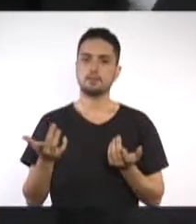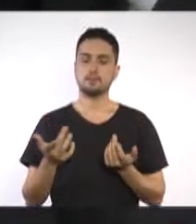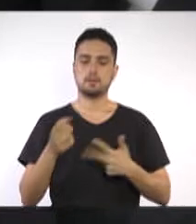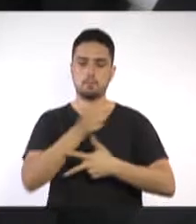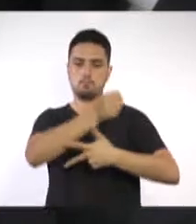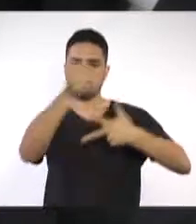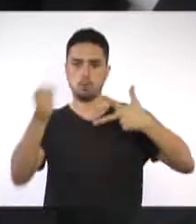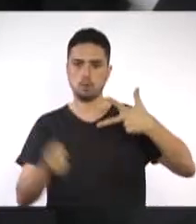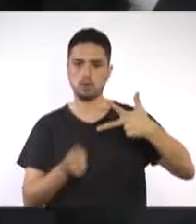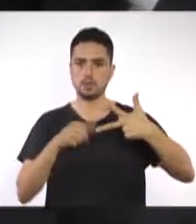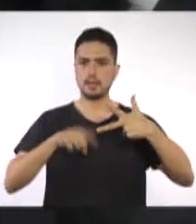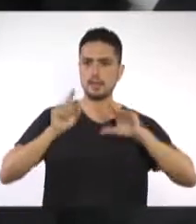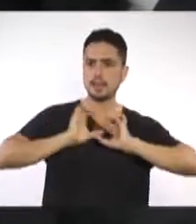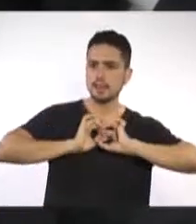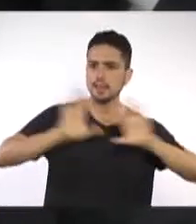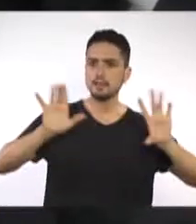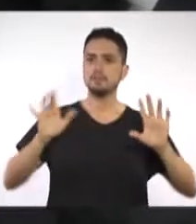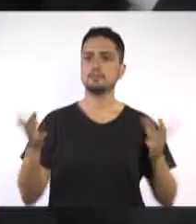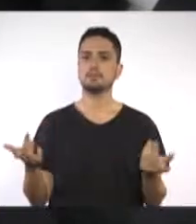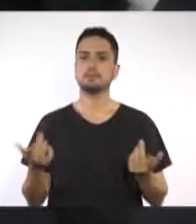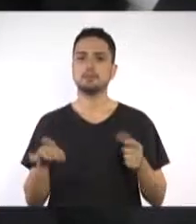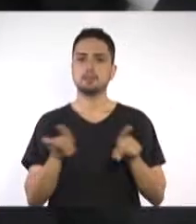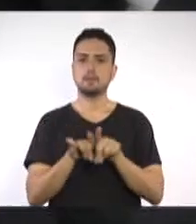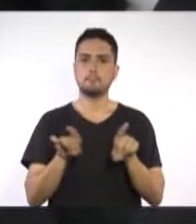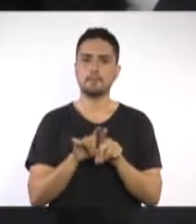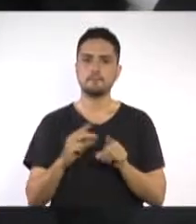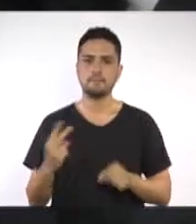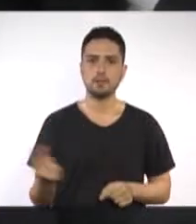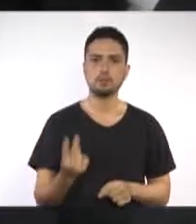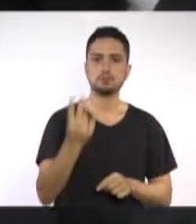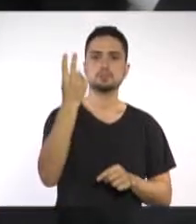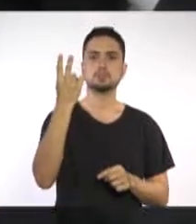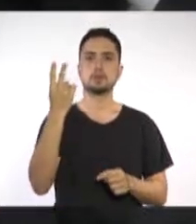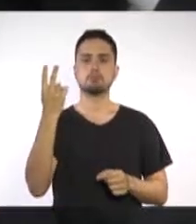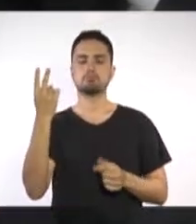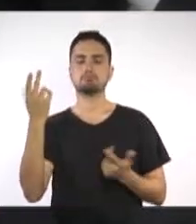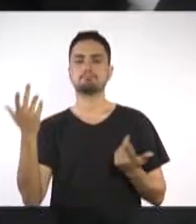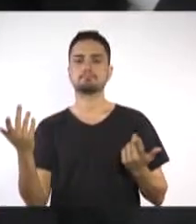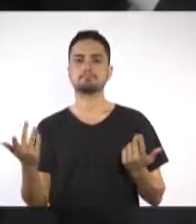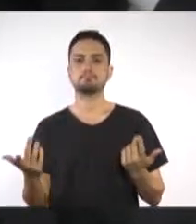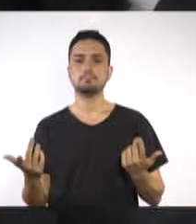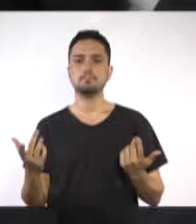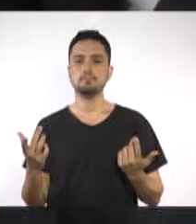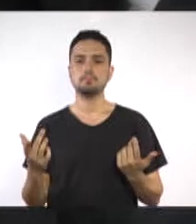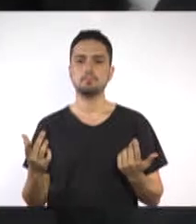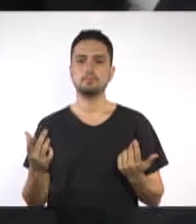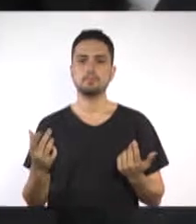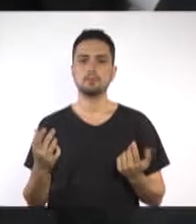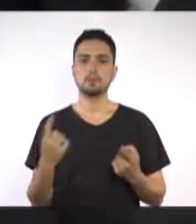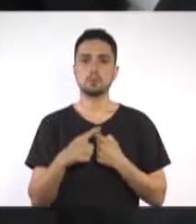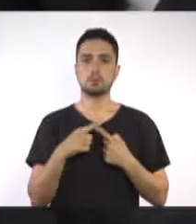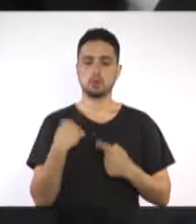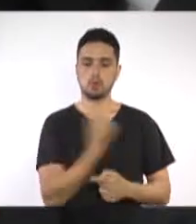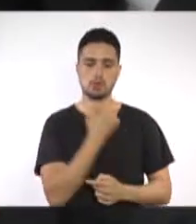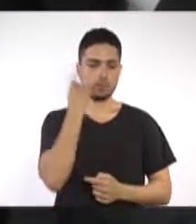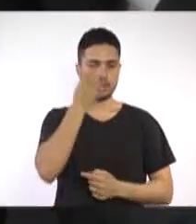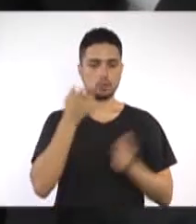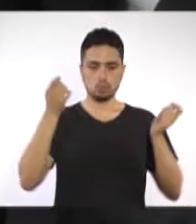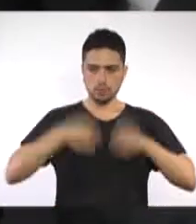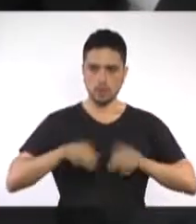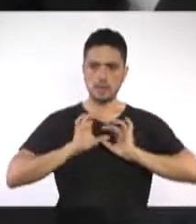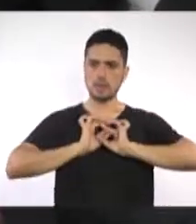que querem preservar e atuar no sentido de que nossos mandatos possam ser exercidos em